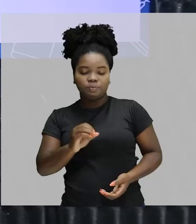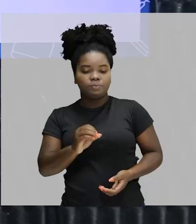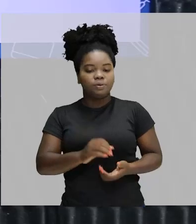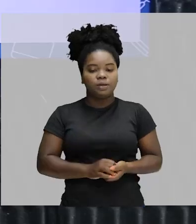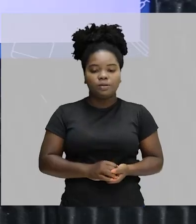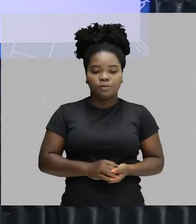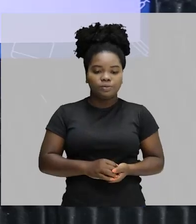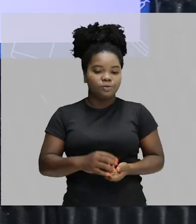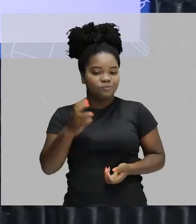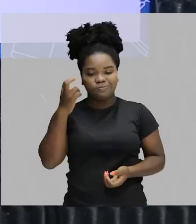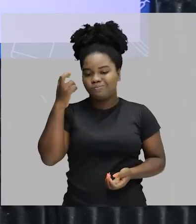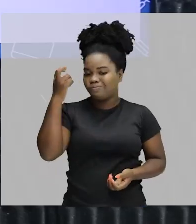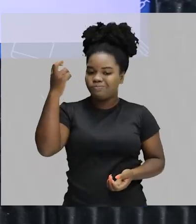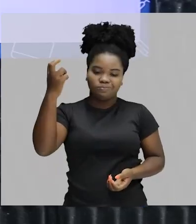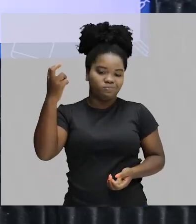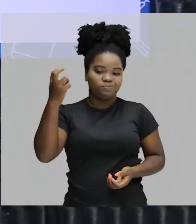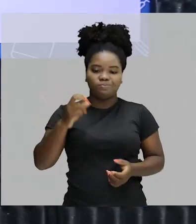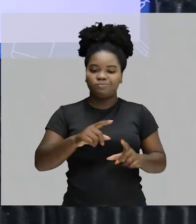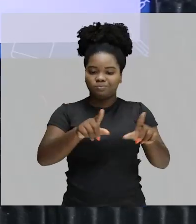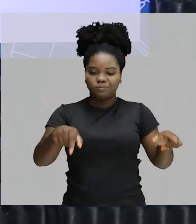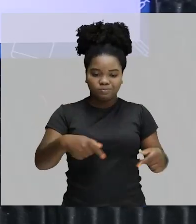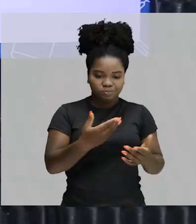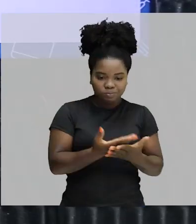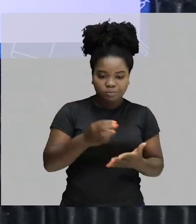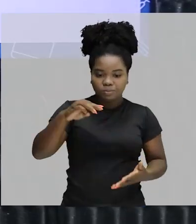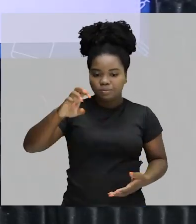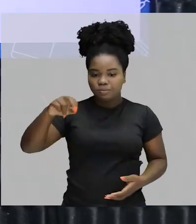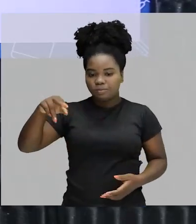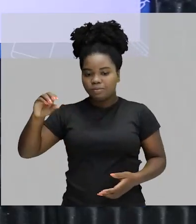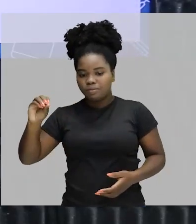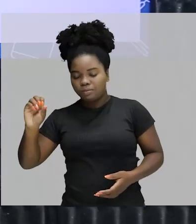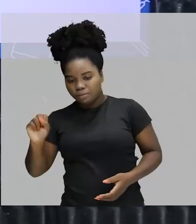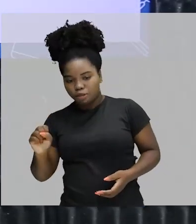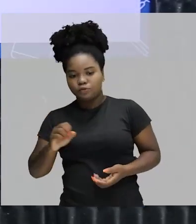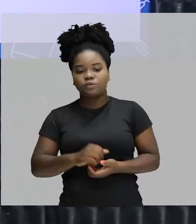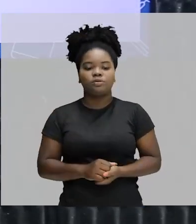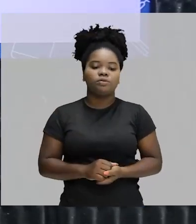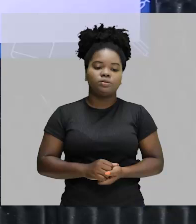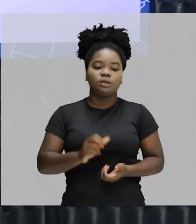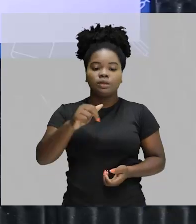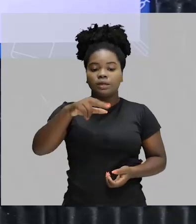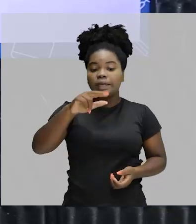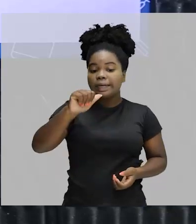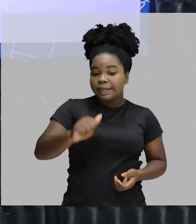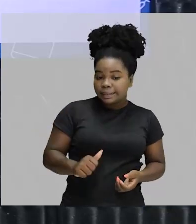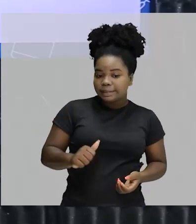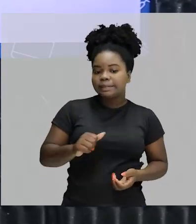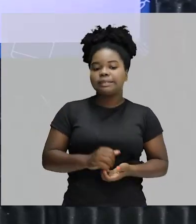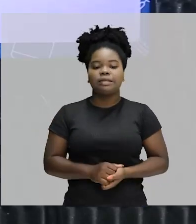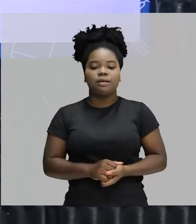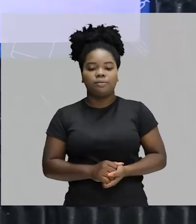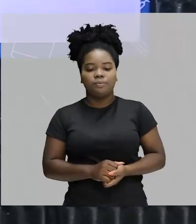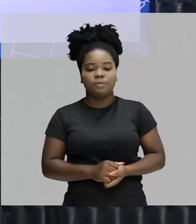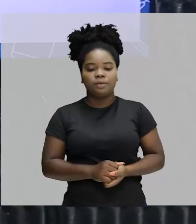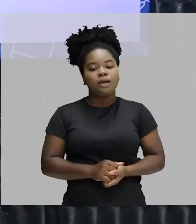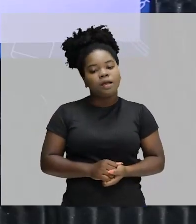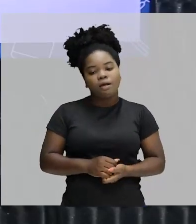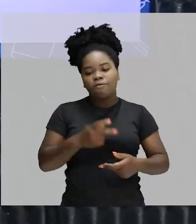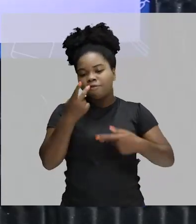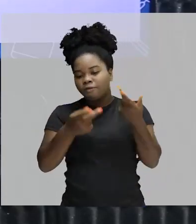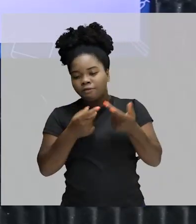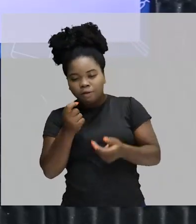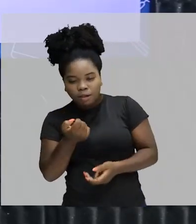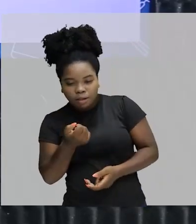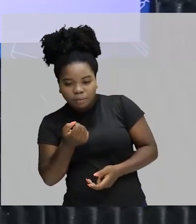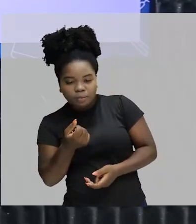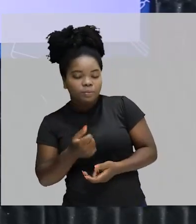turma. Ana é a menos faladora das amigas. Observem que ela faz o comparativo entre vários outros. Dentre